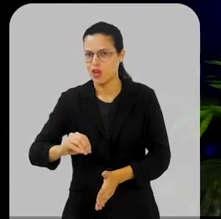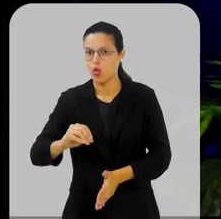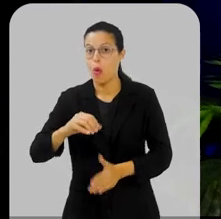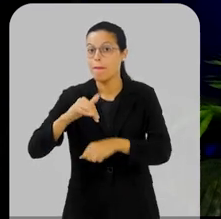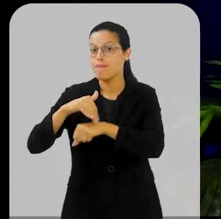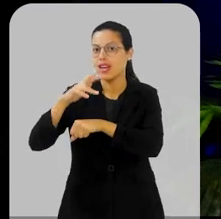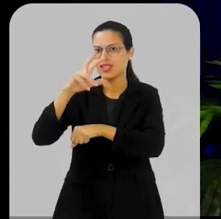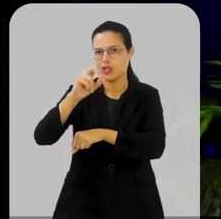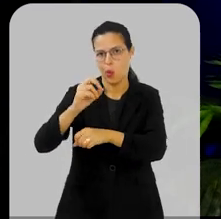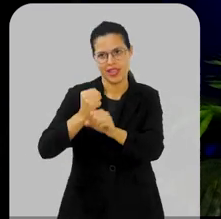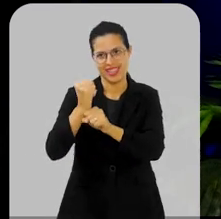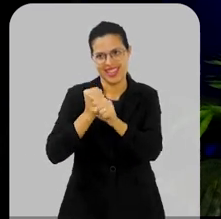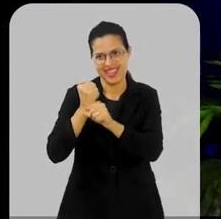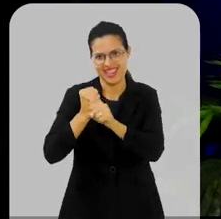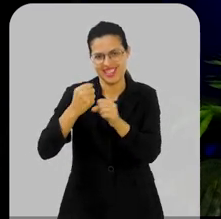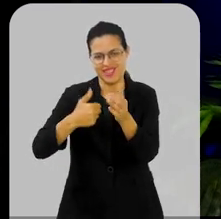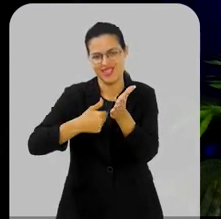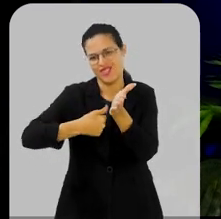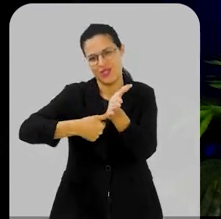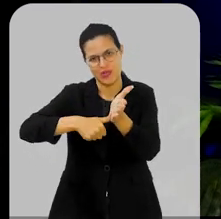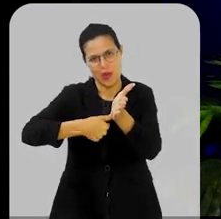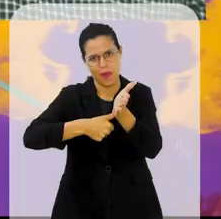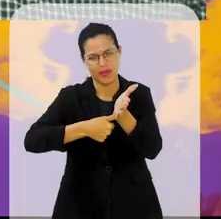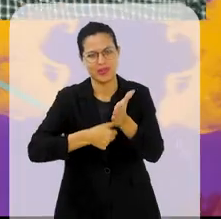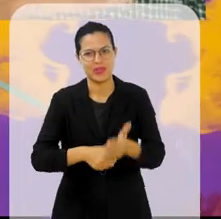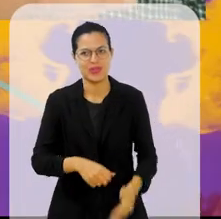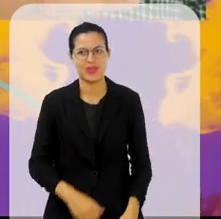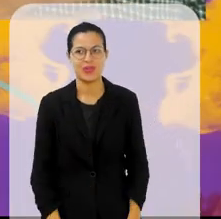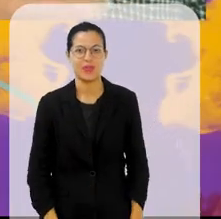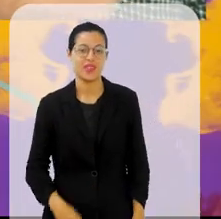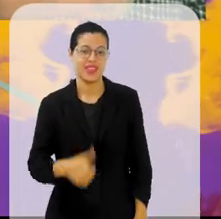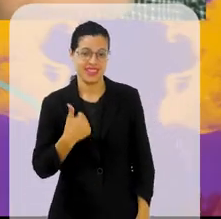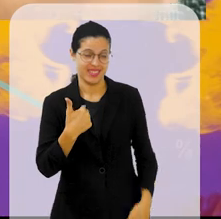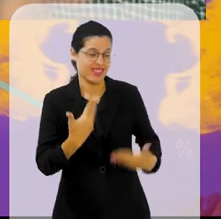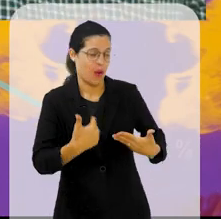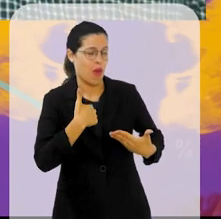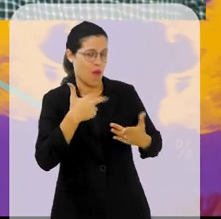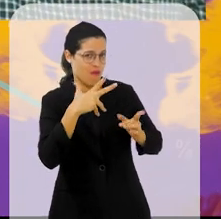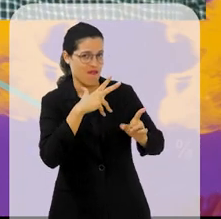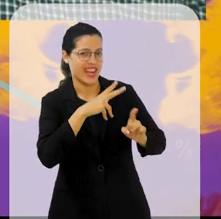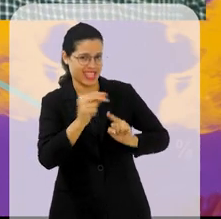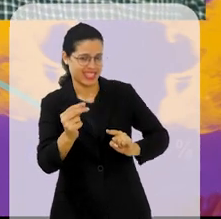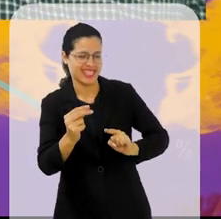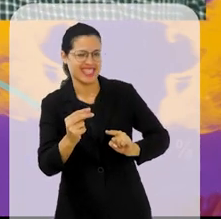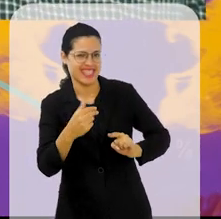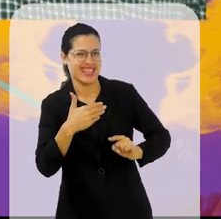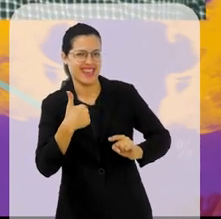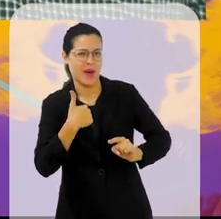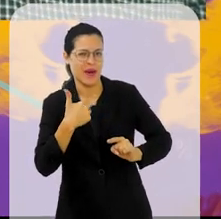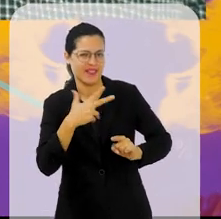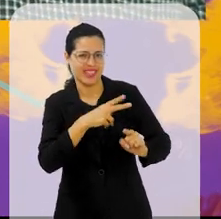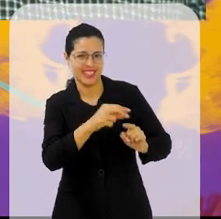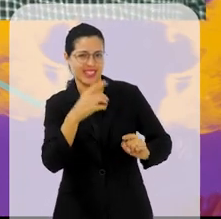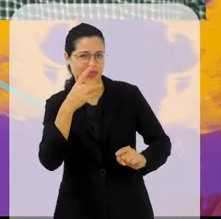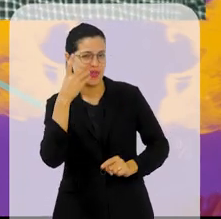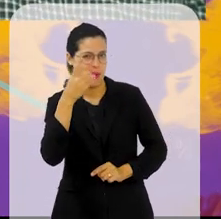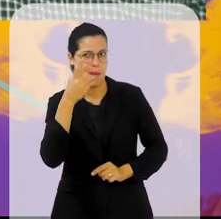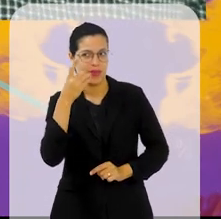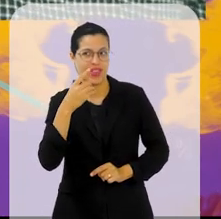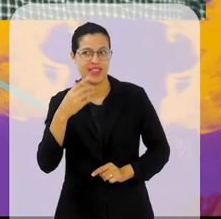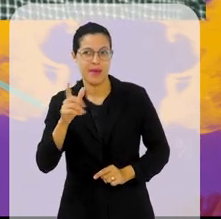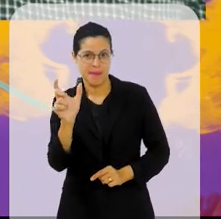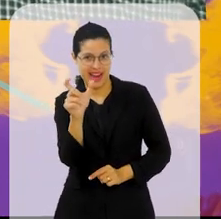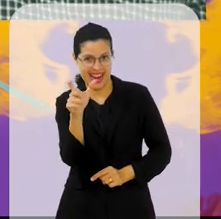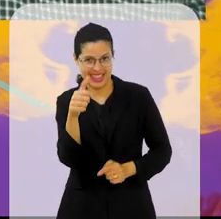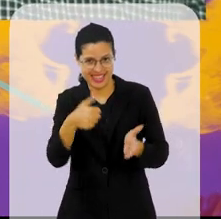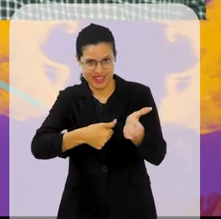de 50 anos como sócio. Aí então, eu estou ganhando o deputado, hein? Hein? Eu ganho o deputado. É?